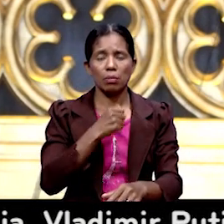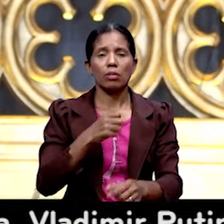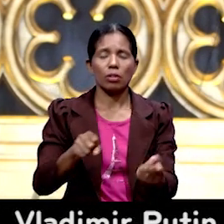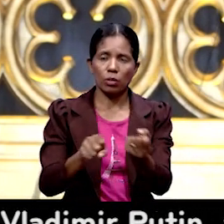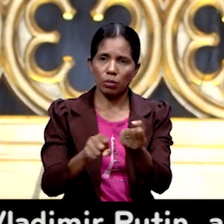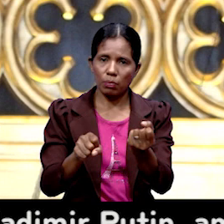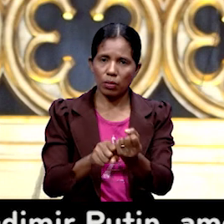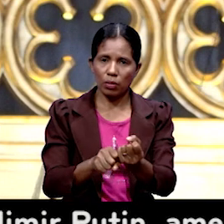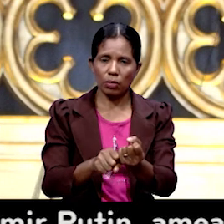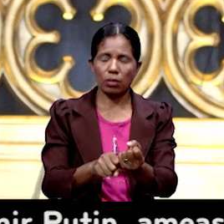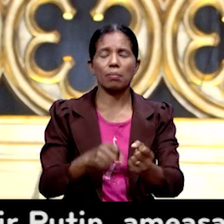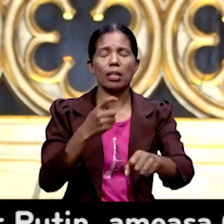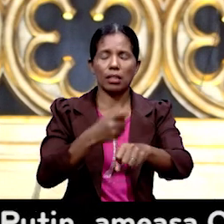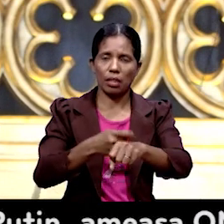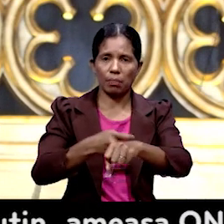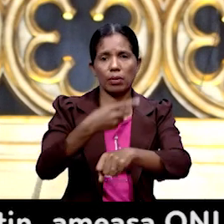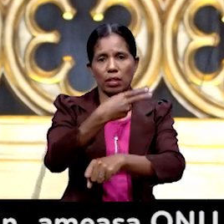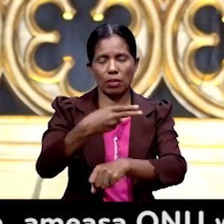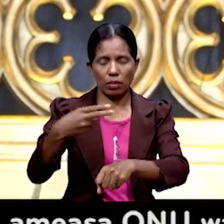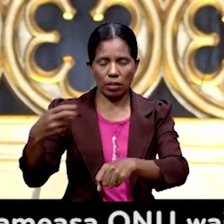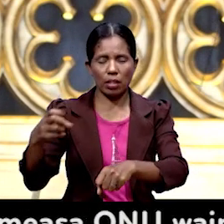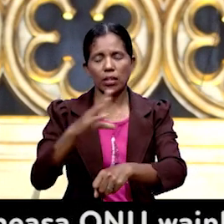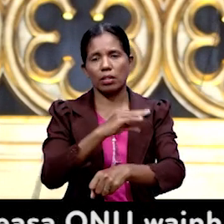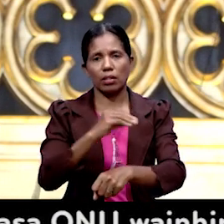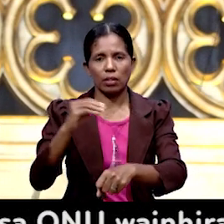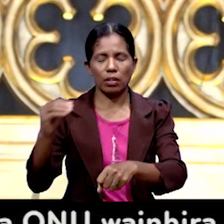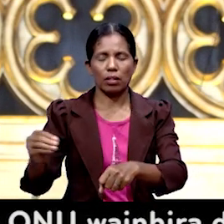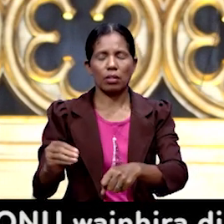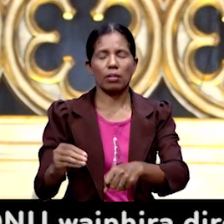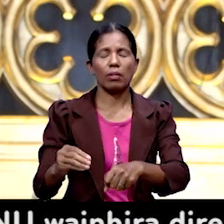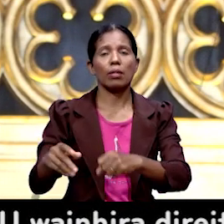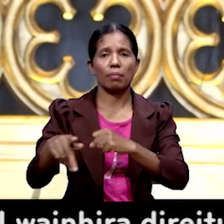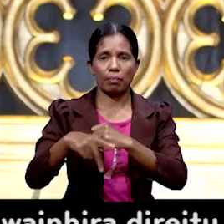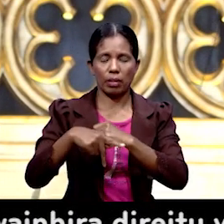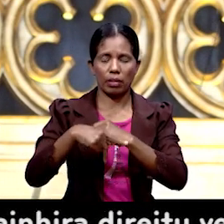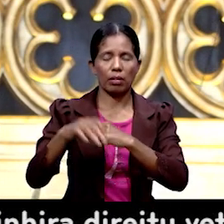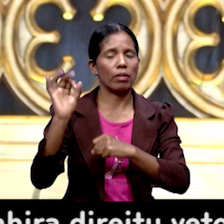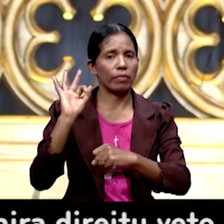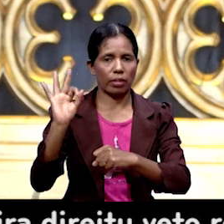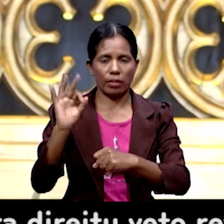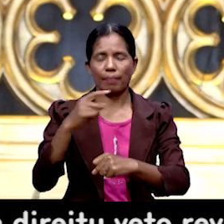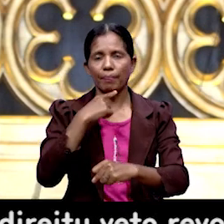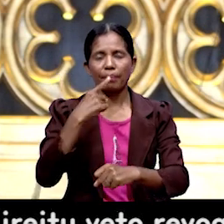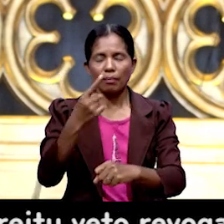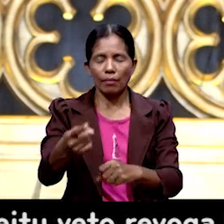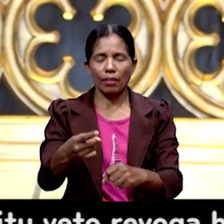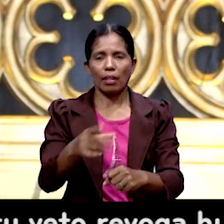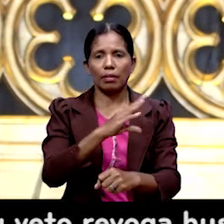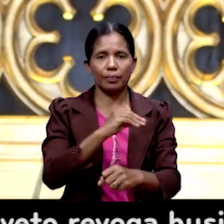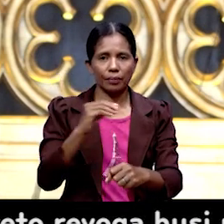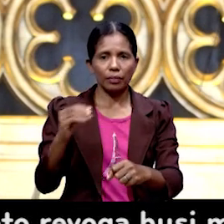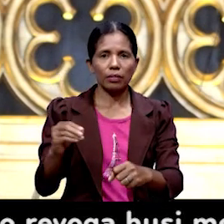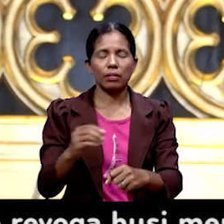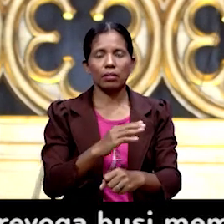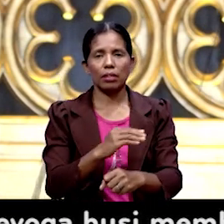para a luta através de reuniões secretas com dirigentes da Frente Armada. Várias pessoas testemunharam este